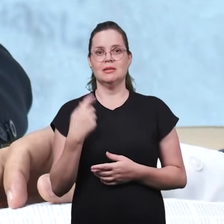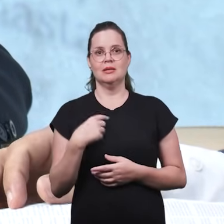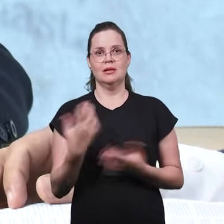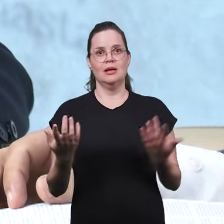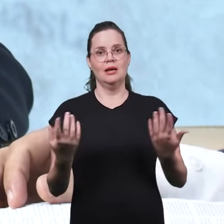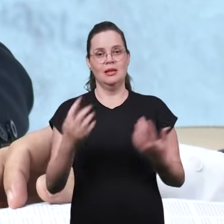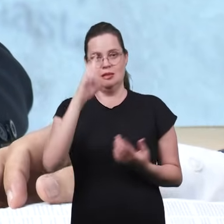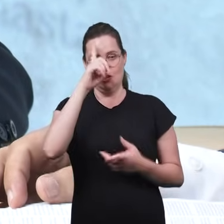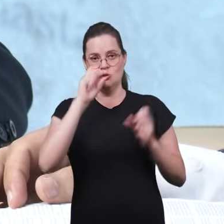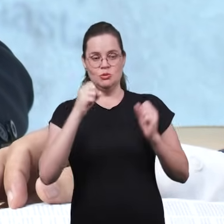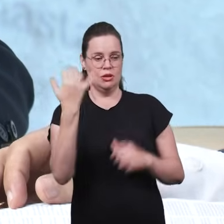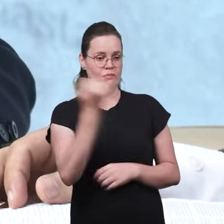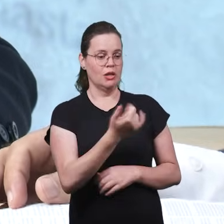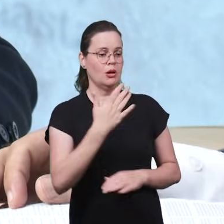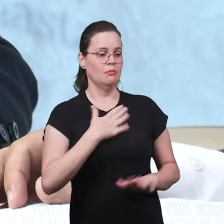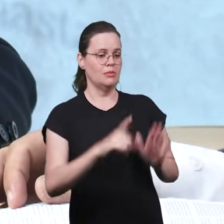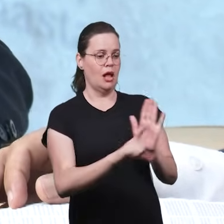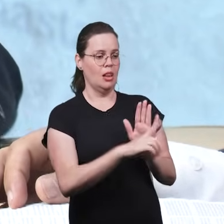dito, olha, minha lei é essa,